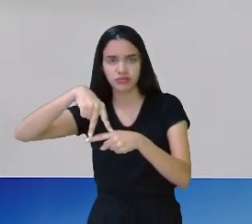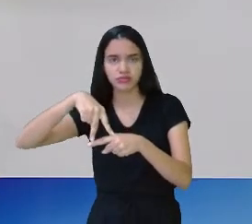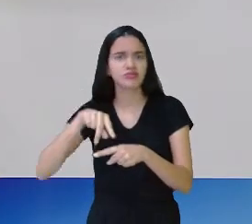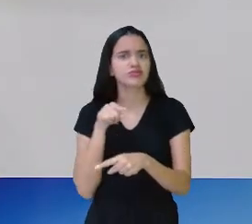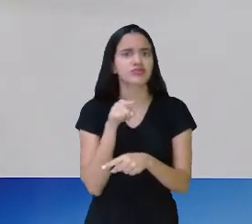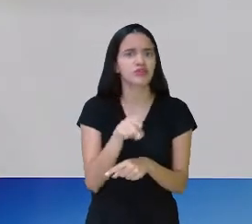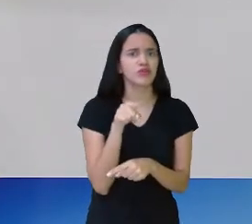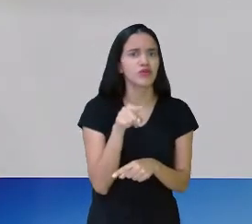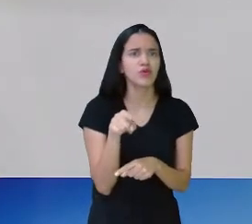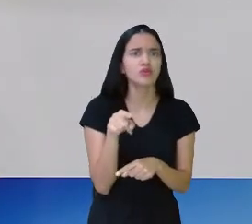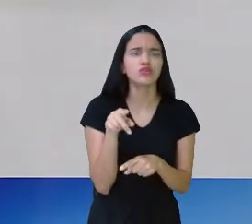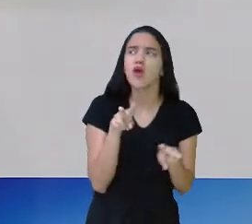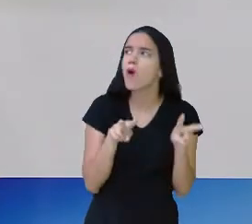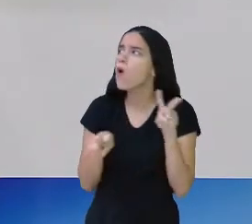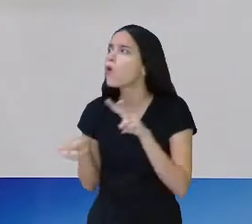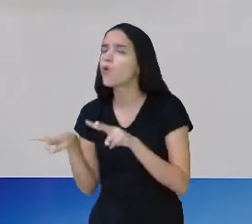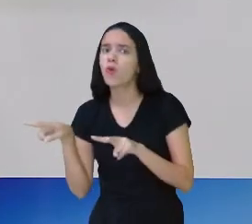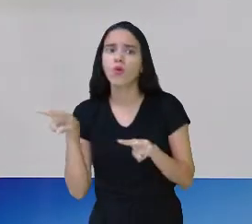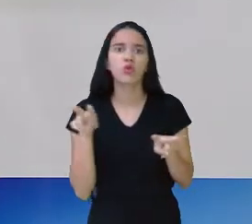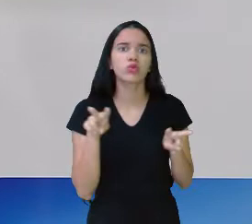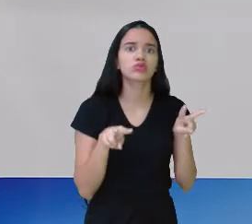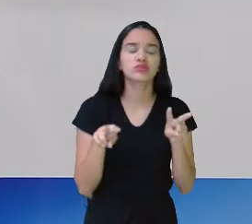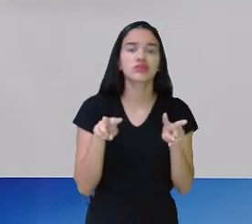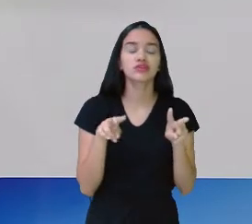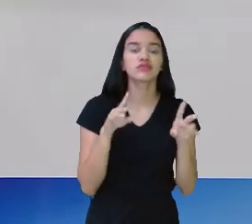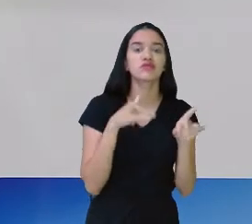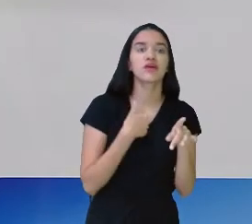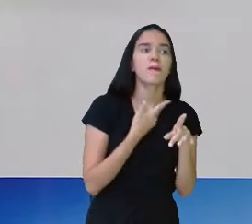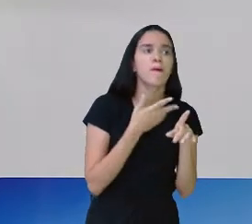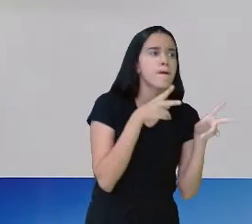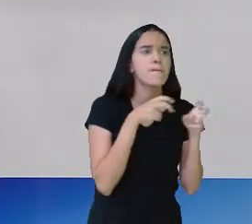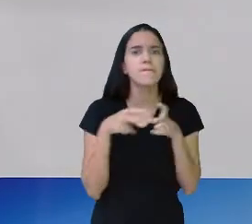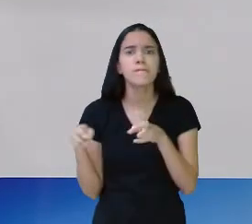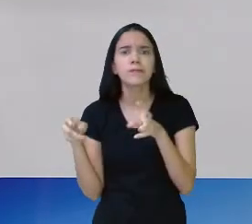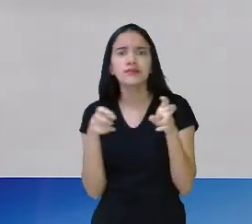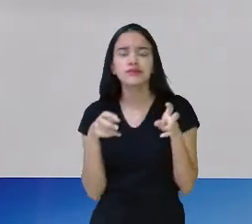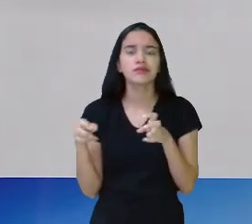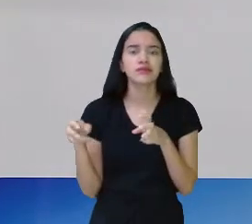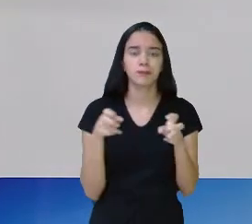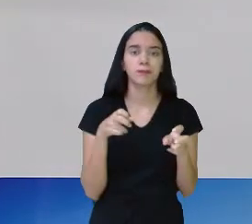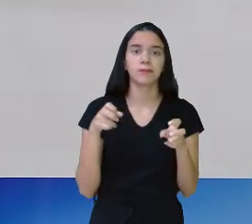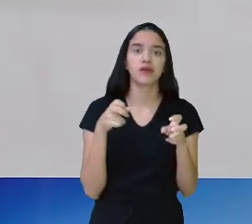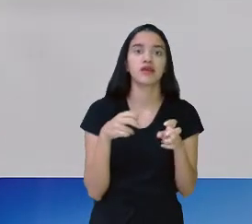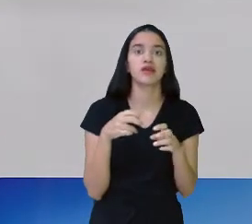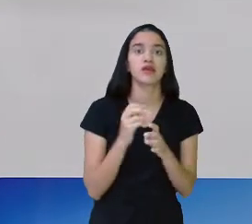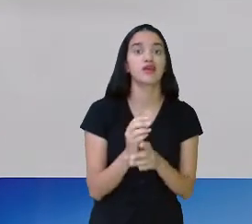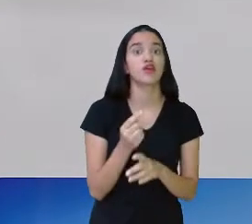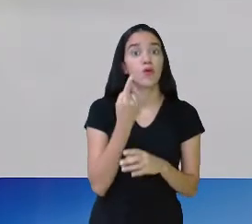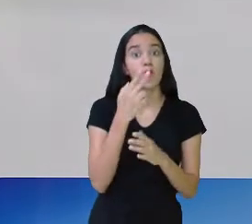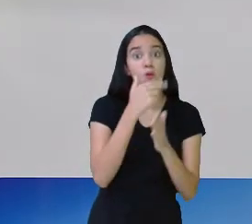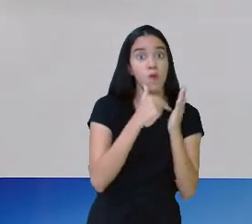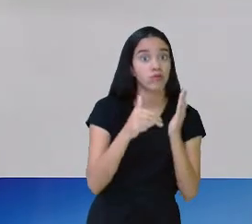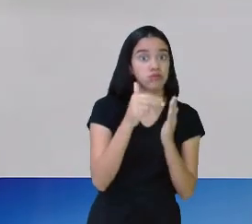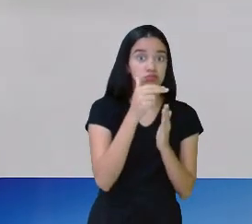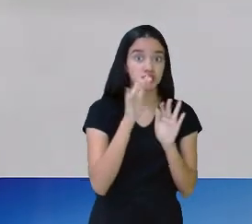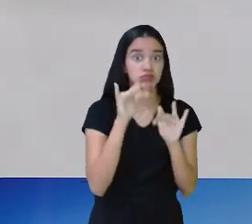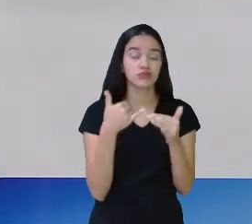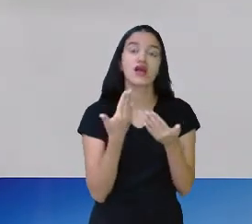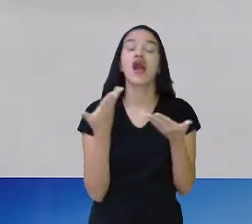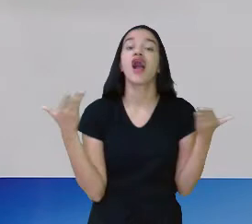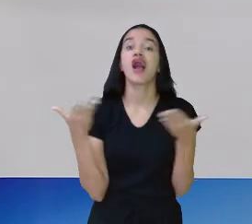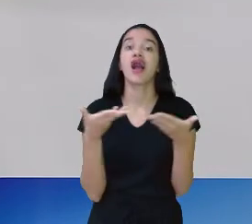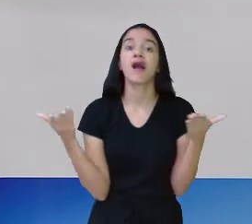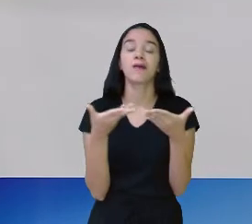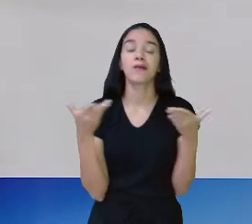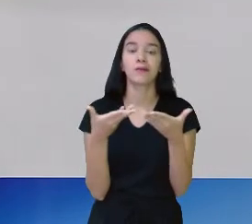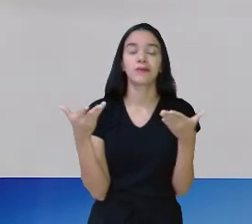você olhar, você vai encontrar, no mínimo, uma figura plana. Eu, onde estou agora,